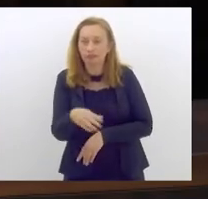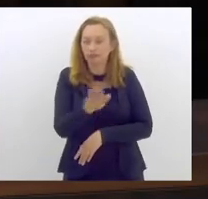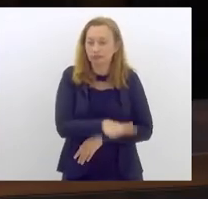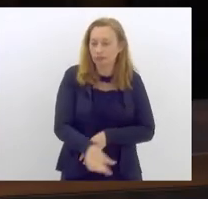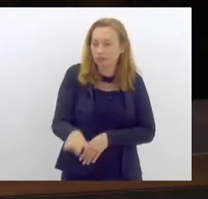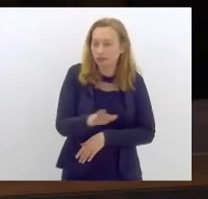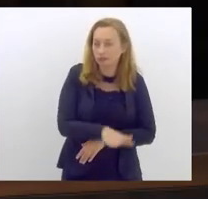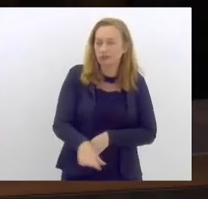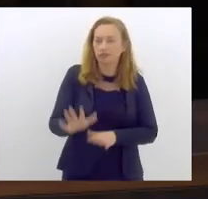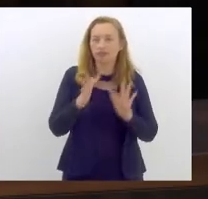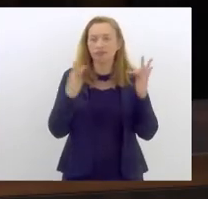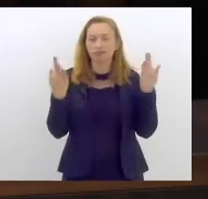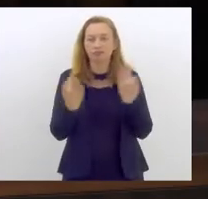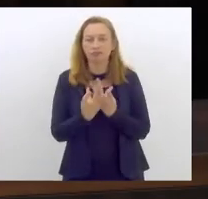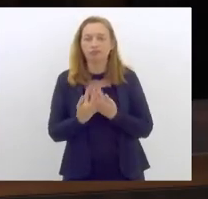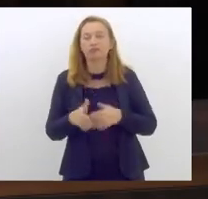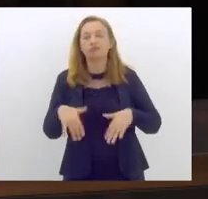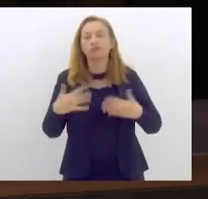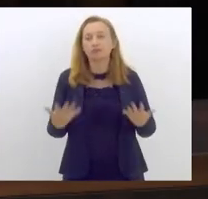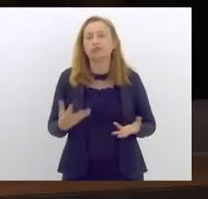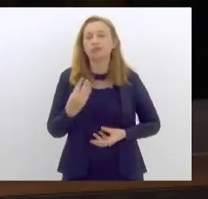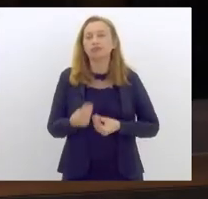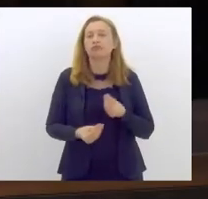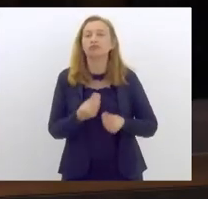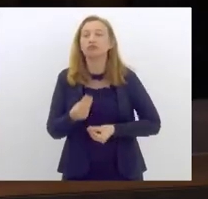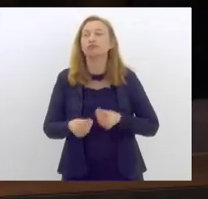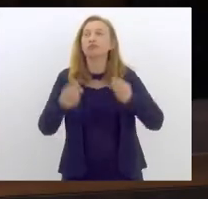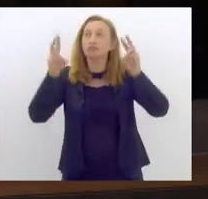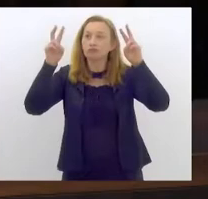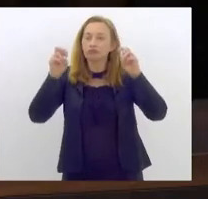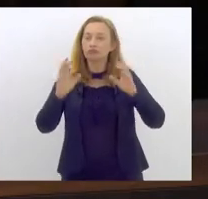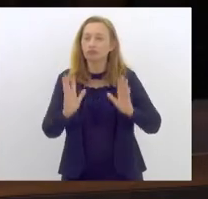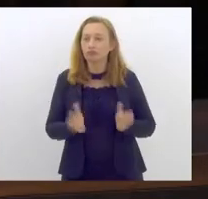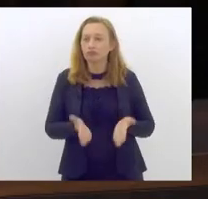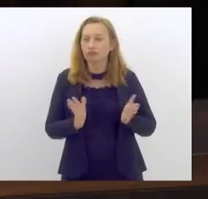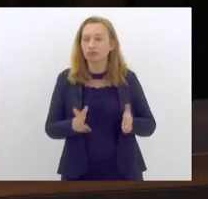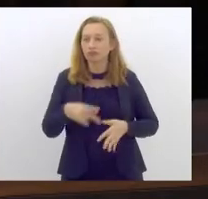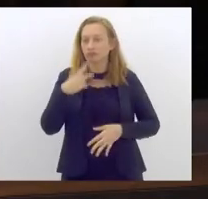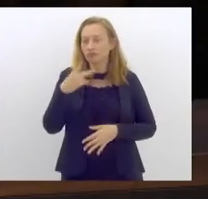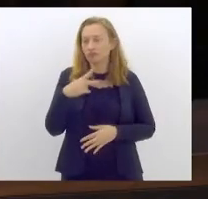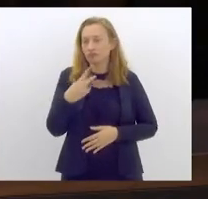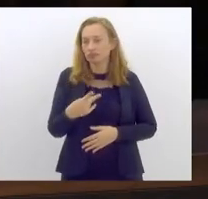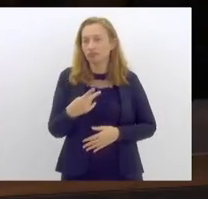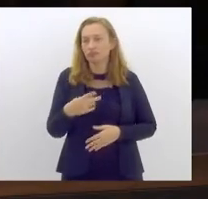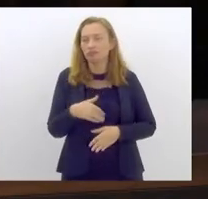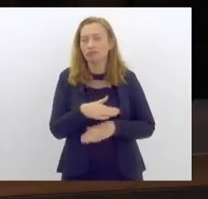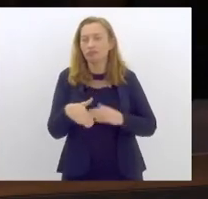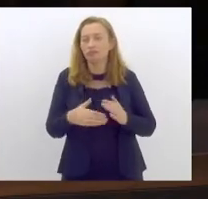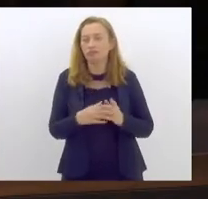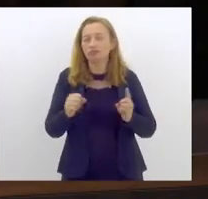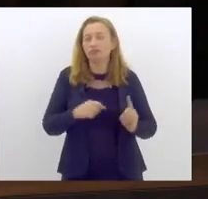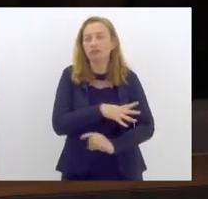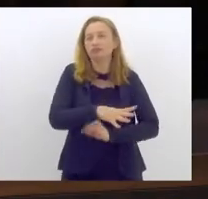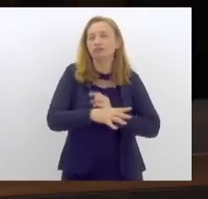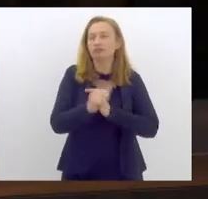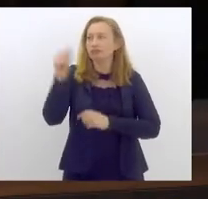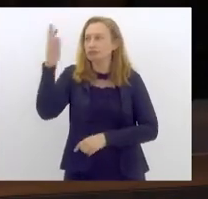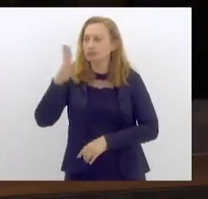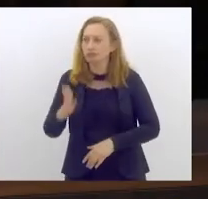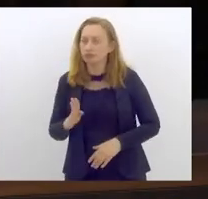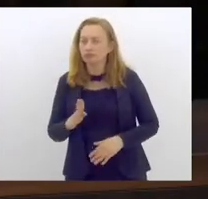crianças das famílias Então como que o tema hoje colocado como acho toda a sociedade brasileira né